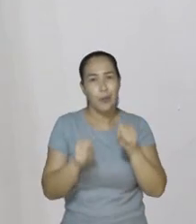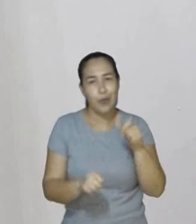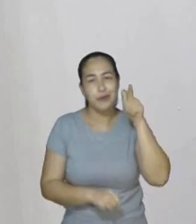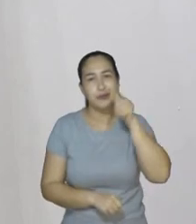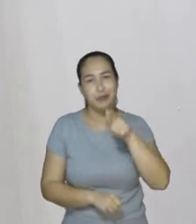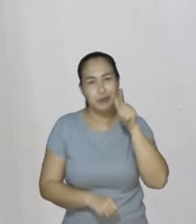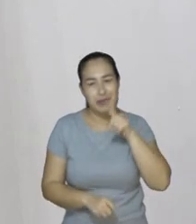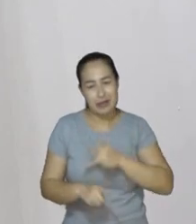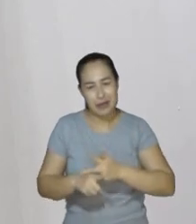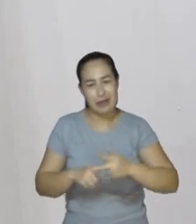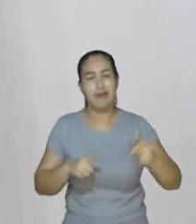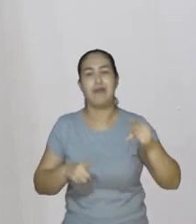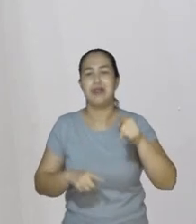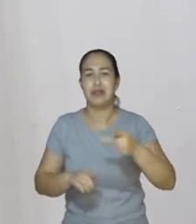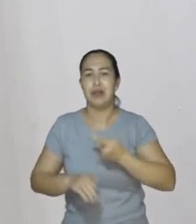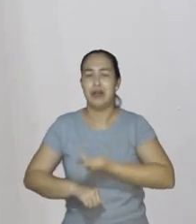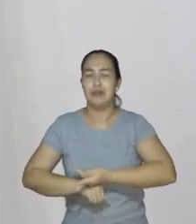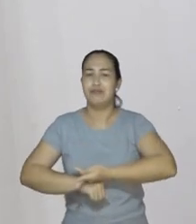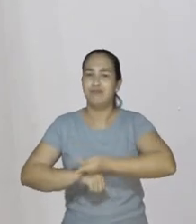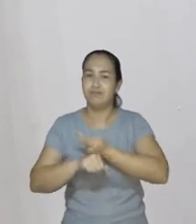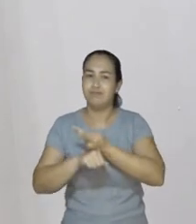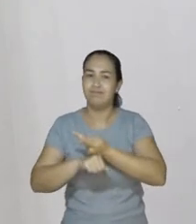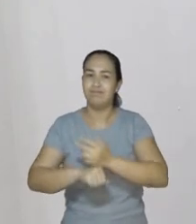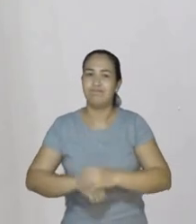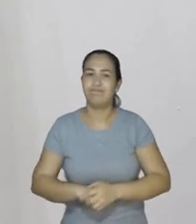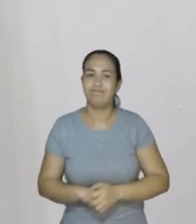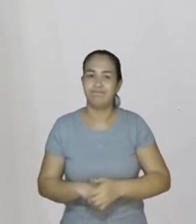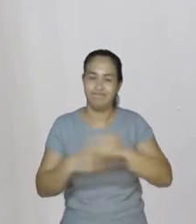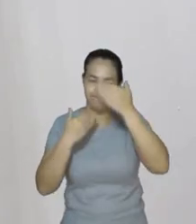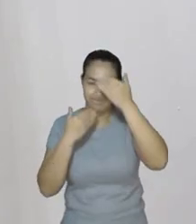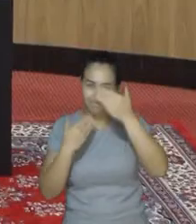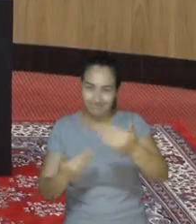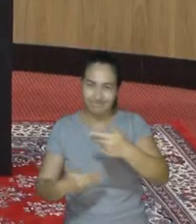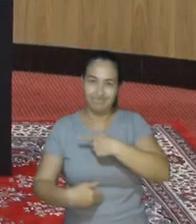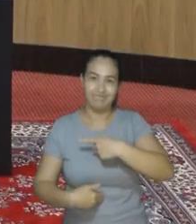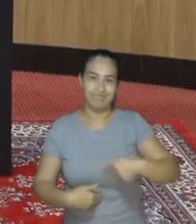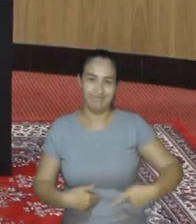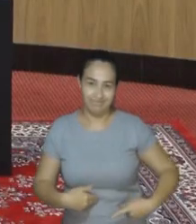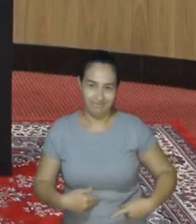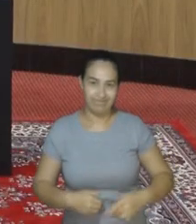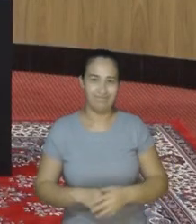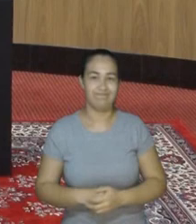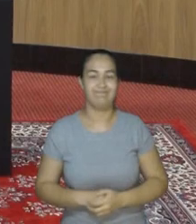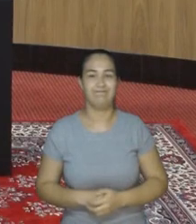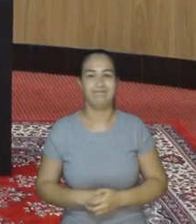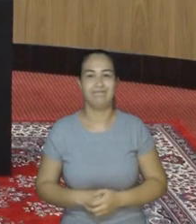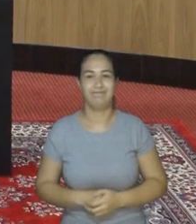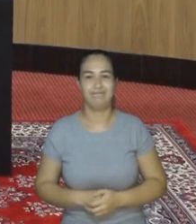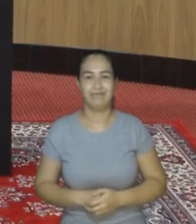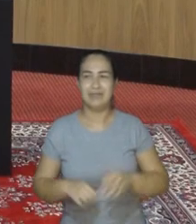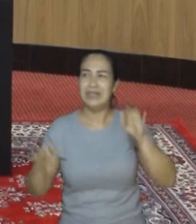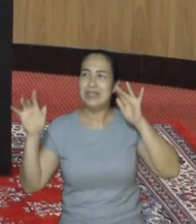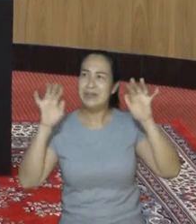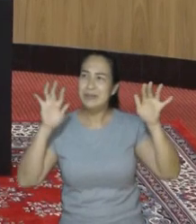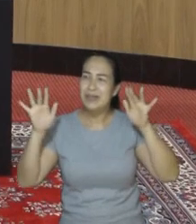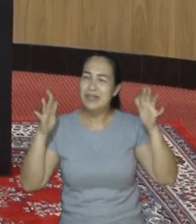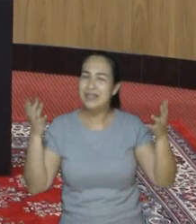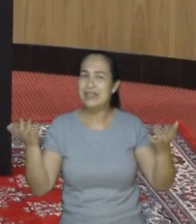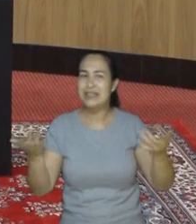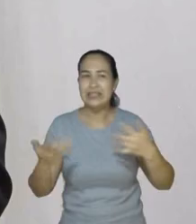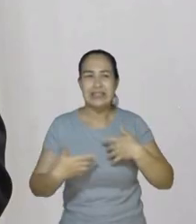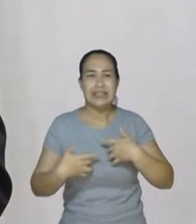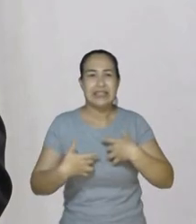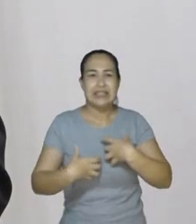o troféu e ficarmos aqui. Então, obrigado, presidente, por quebrar esse protocolo, mas imagina, não poderia ficar de